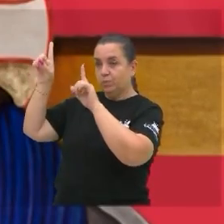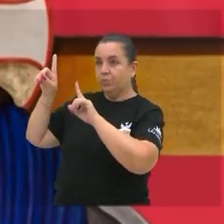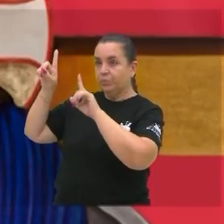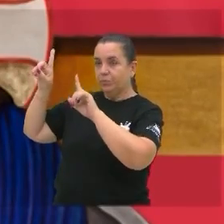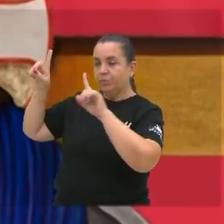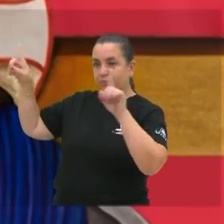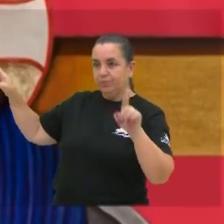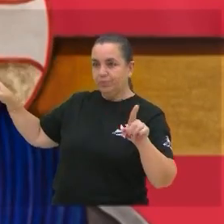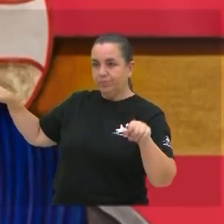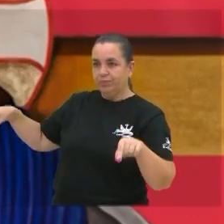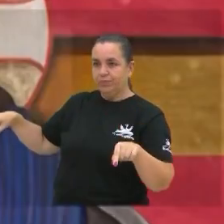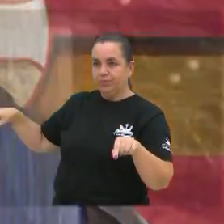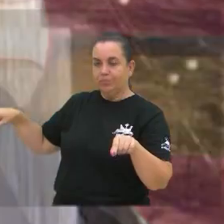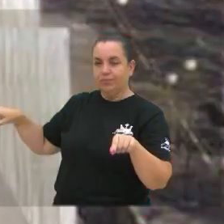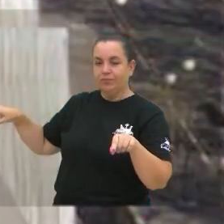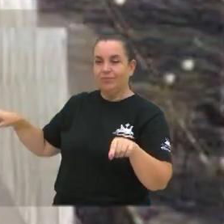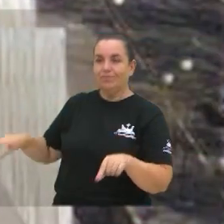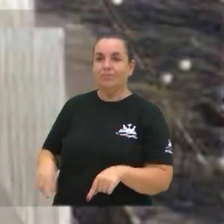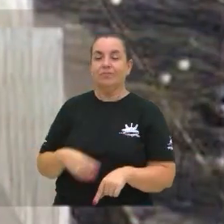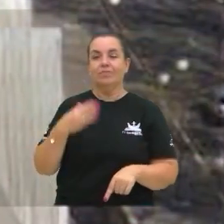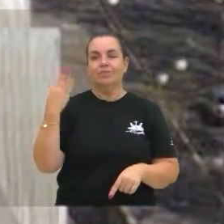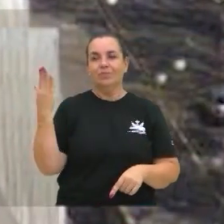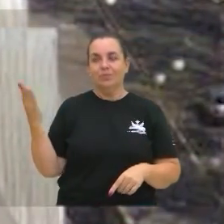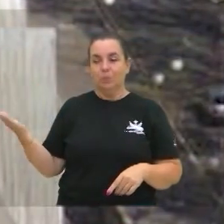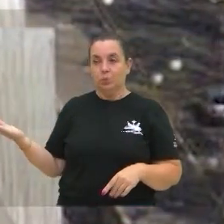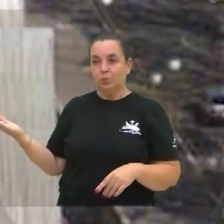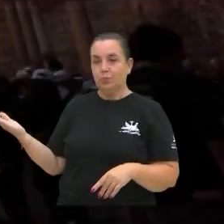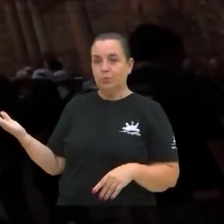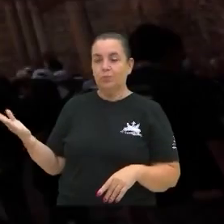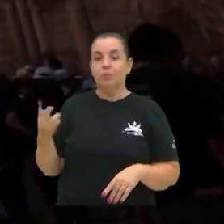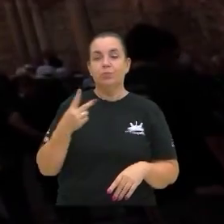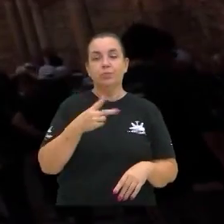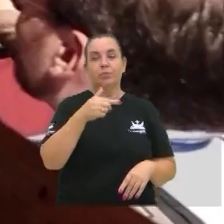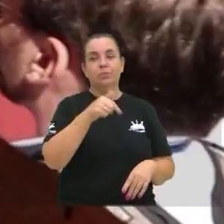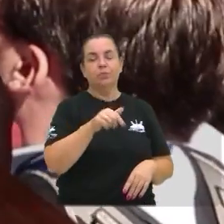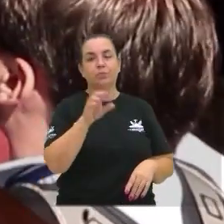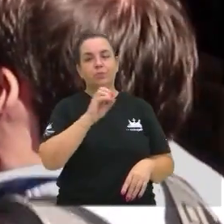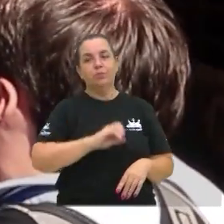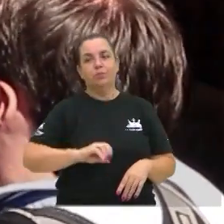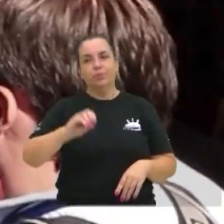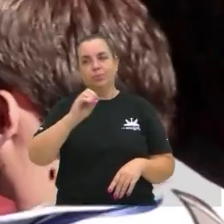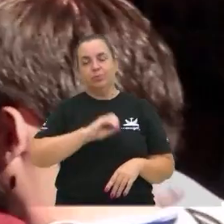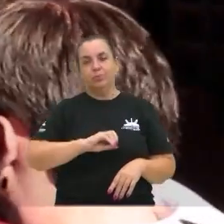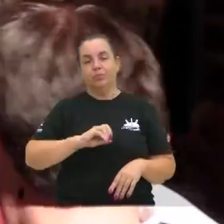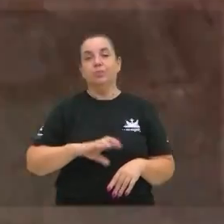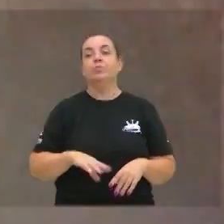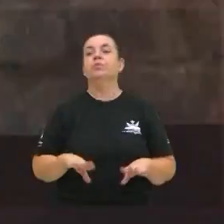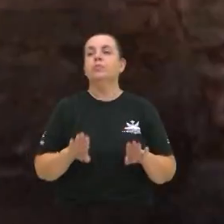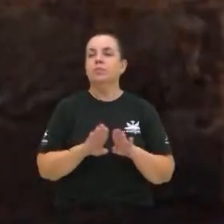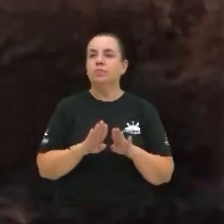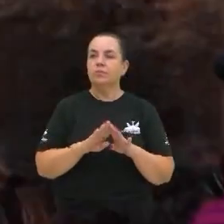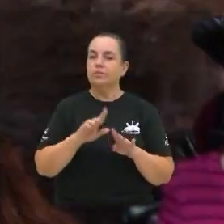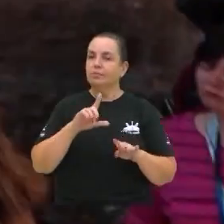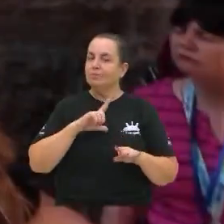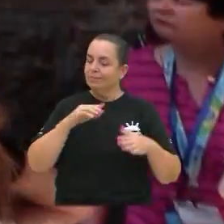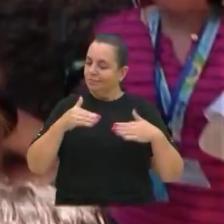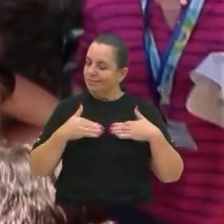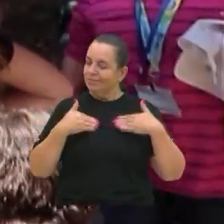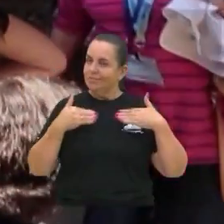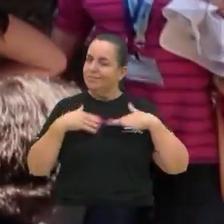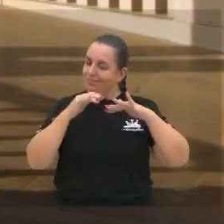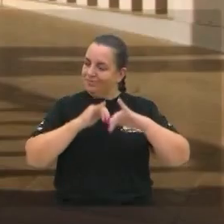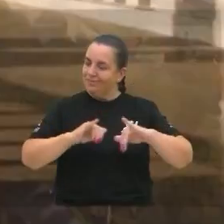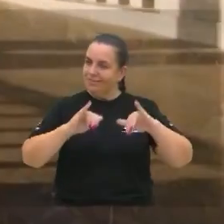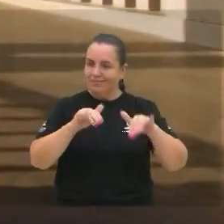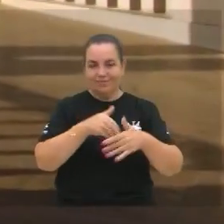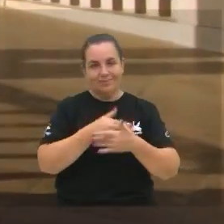Roma e Assis, 27 de outubro, Santuários Marianos. Mas tenho uma alegria também para dizer